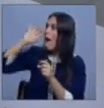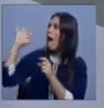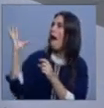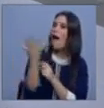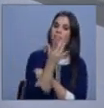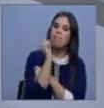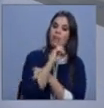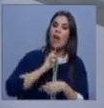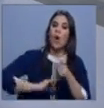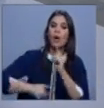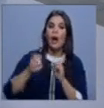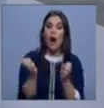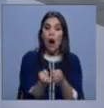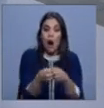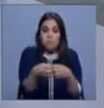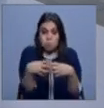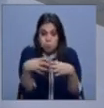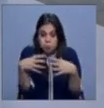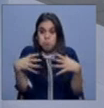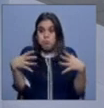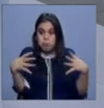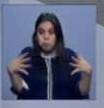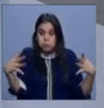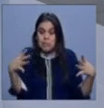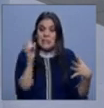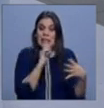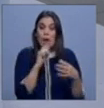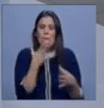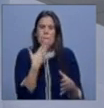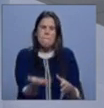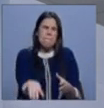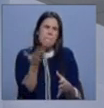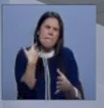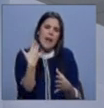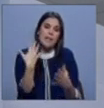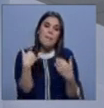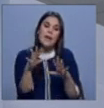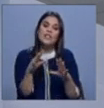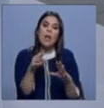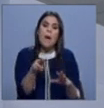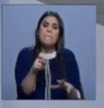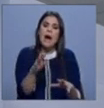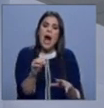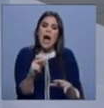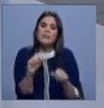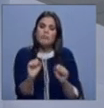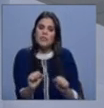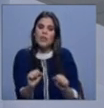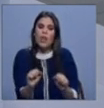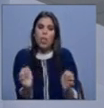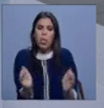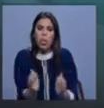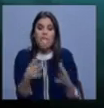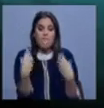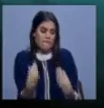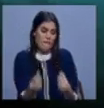consigam inchar autenticamente, tornando-se muito grandes, mas com uma massa muito reduzida. Portanto, autenticamente fofinhos. E então, num